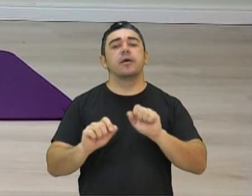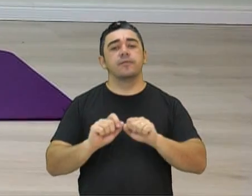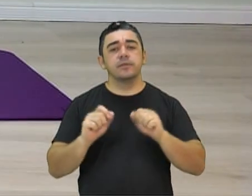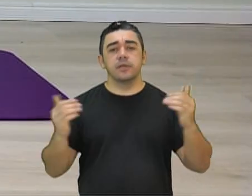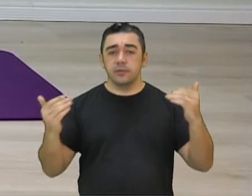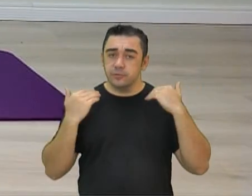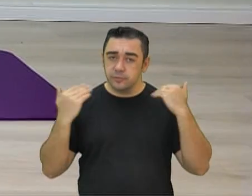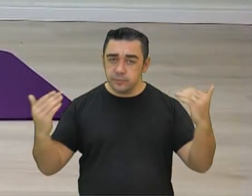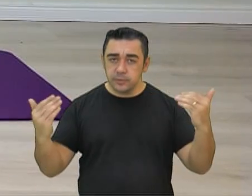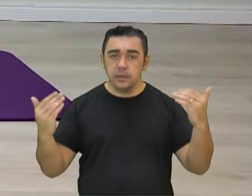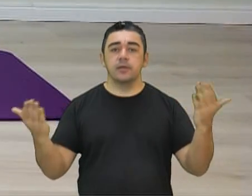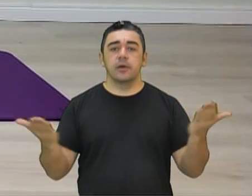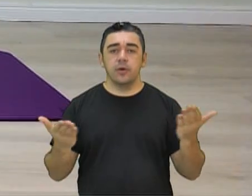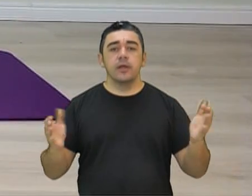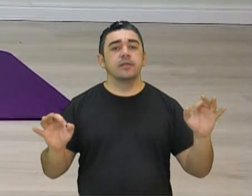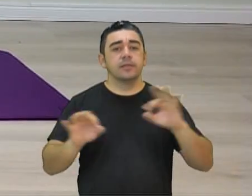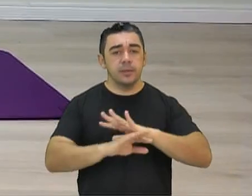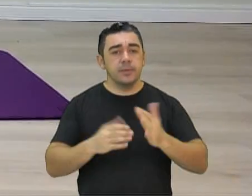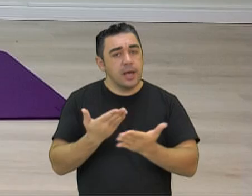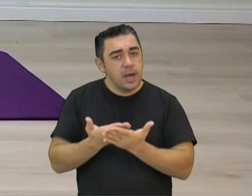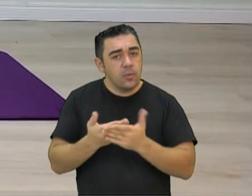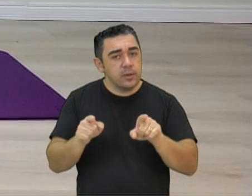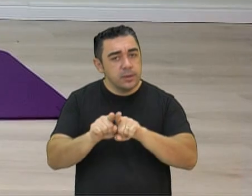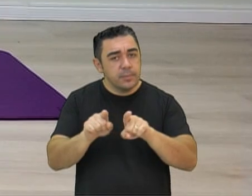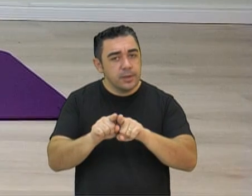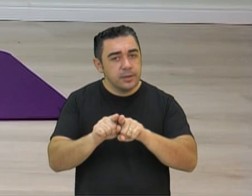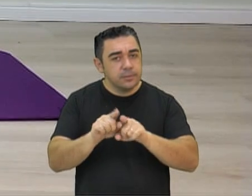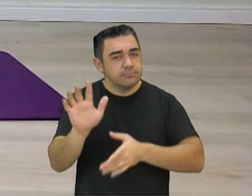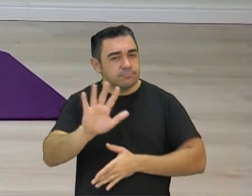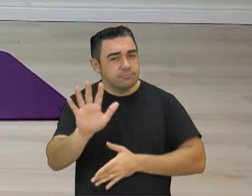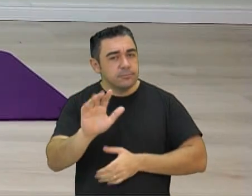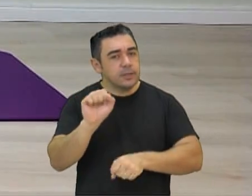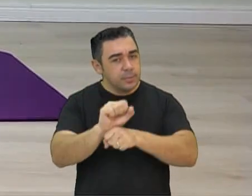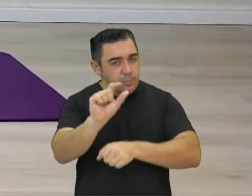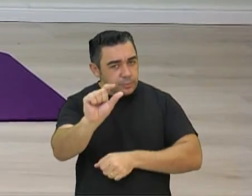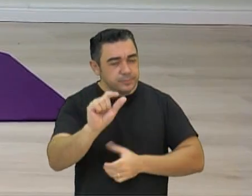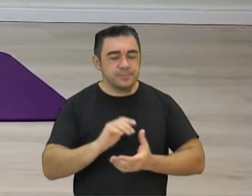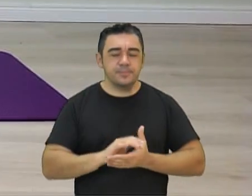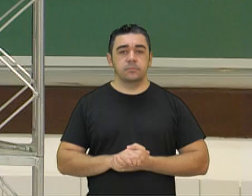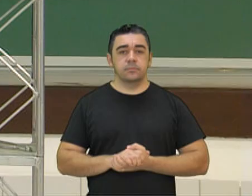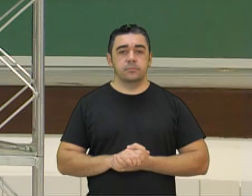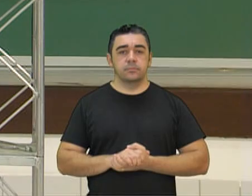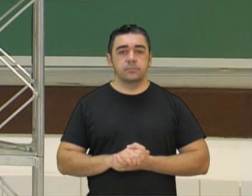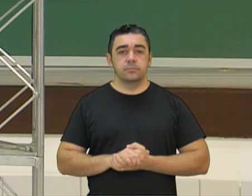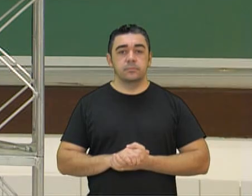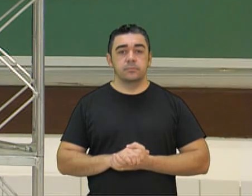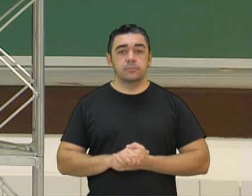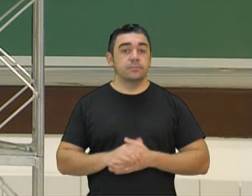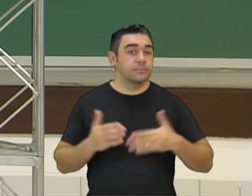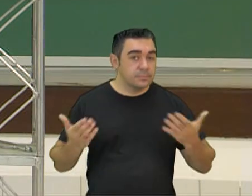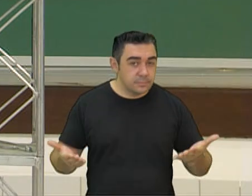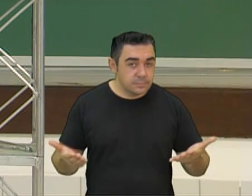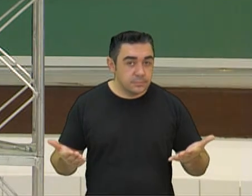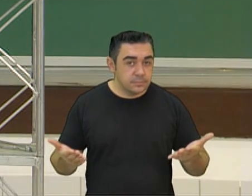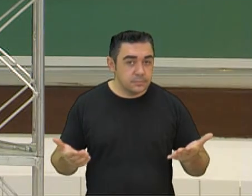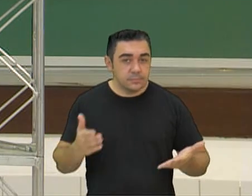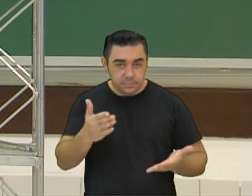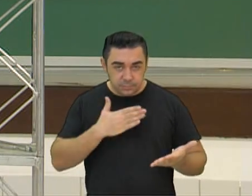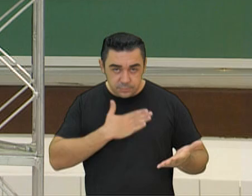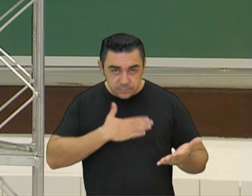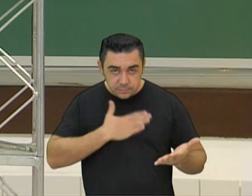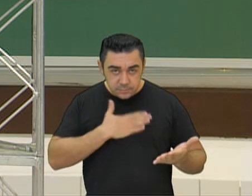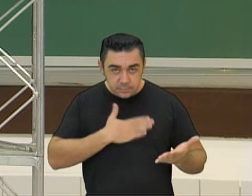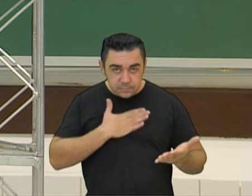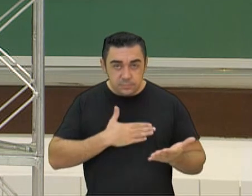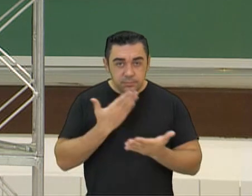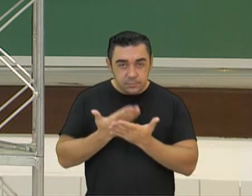atividade e finalizar a nossa aula. Até daqui a pouco. E aí, pessoal, gostaram da